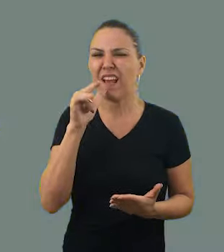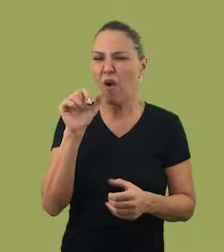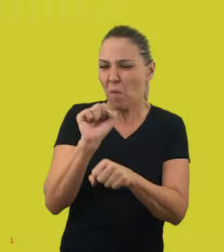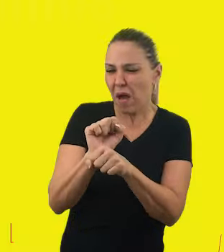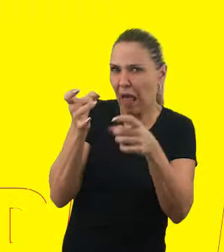água parada e receba os agentes de saúde e os de endemias. São 10 minutos por semana para se proteger. Em caso de sintomas,